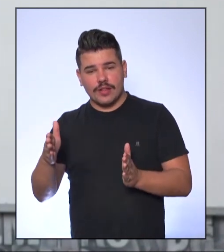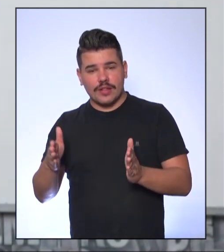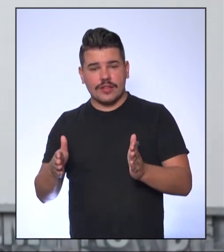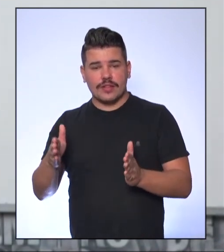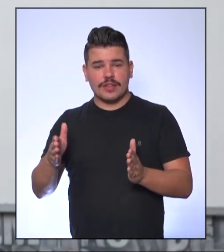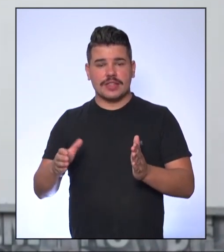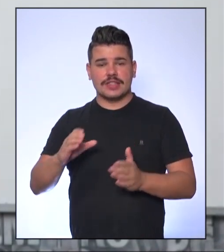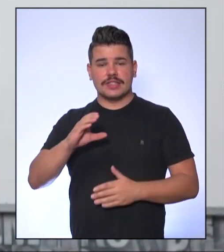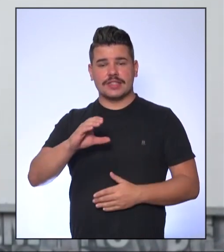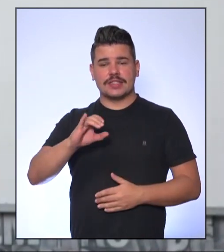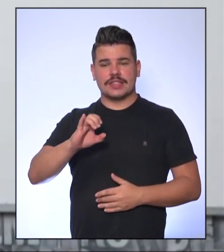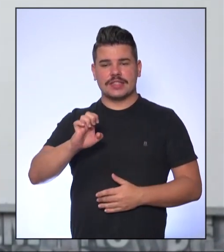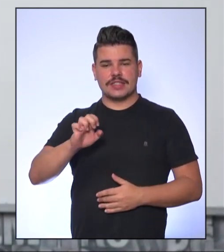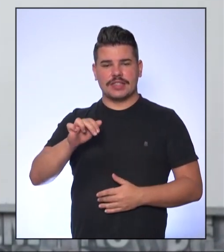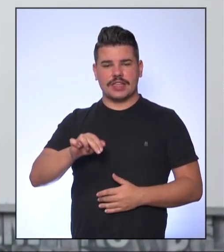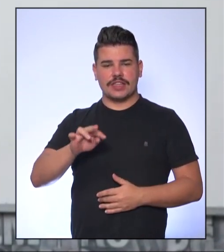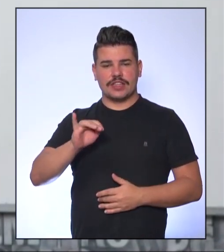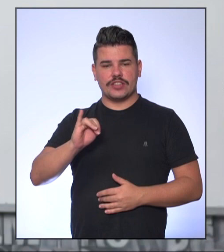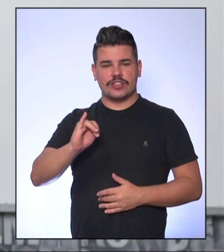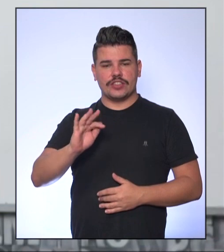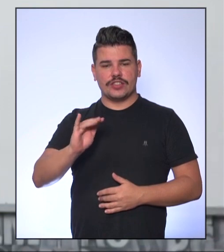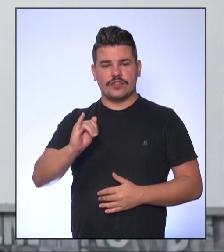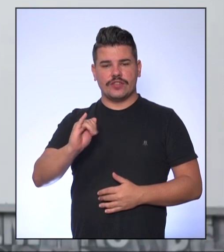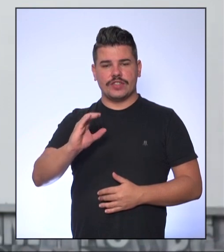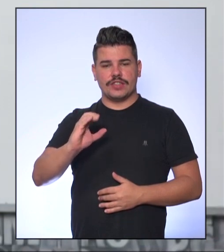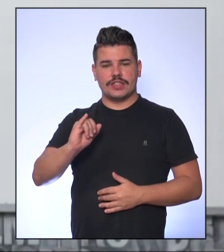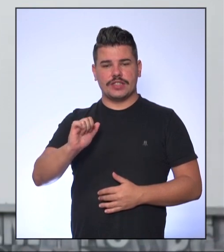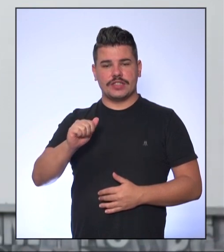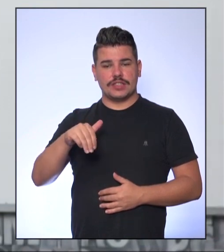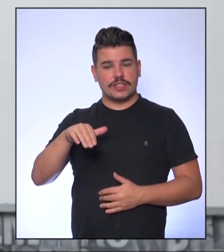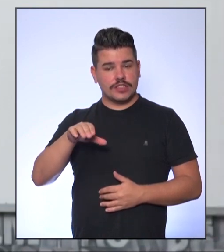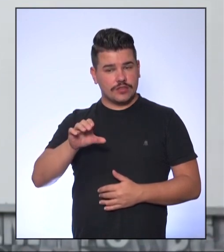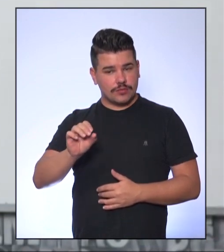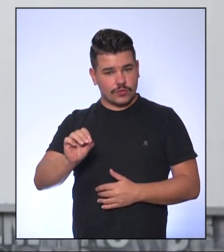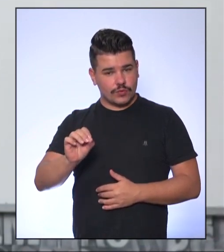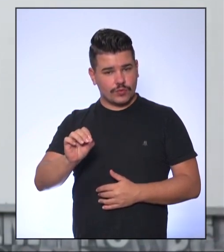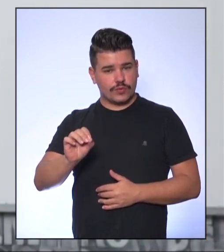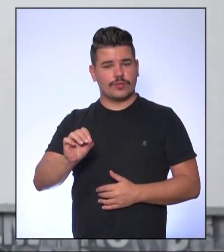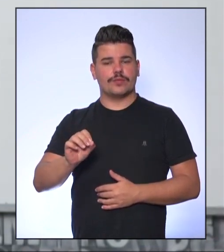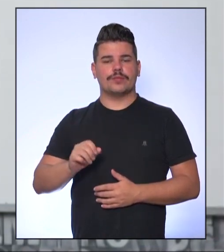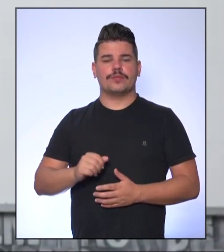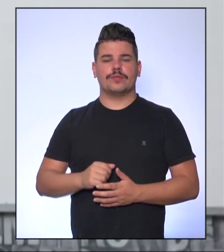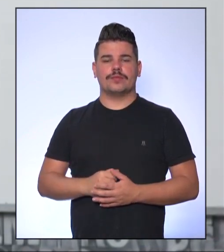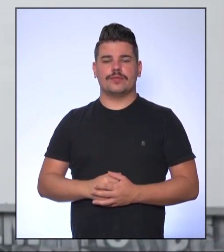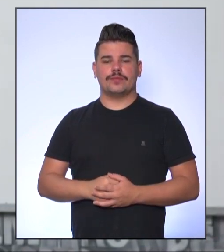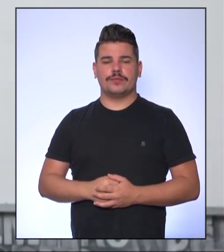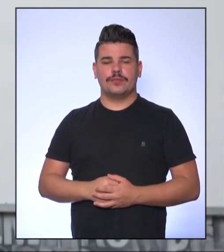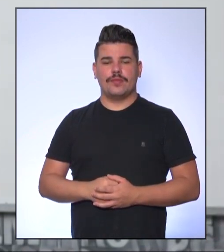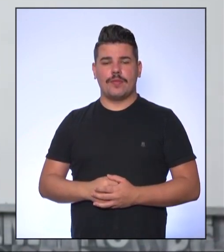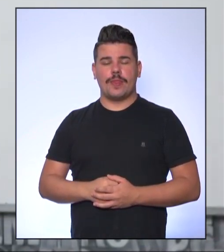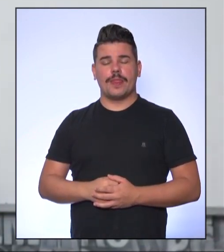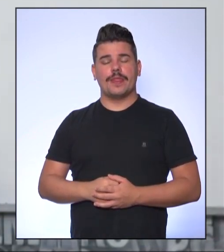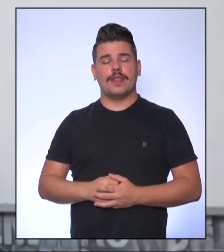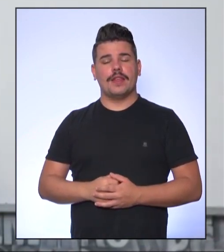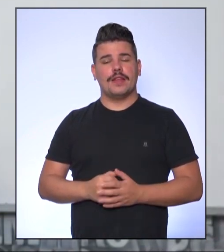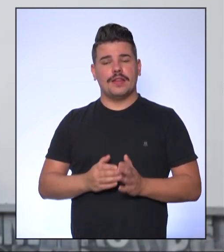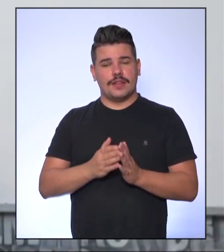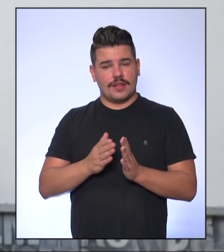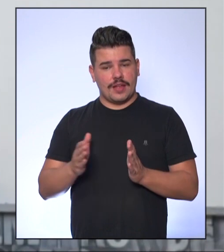fundamental e vital ao indivíduo. Ótimo. Professor, o que mais? O